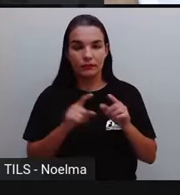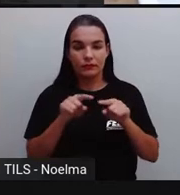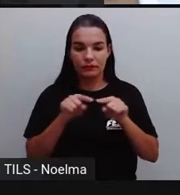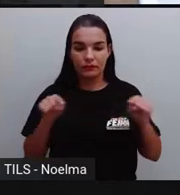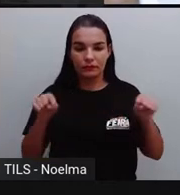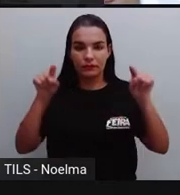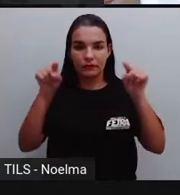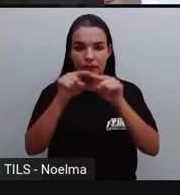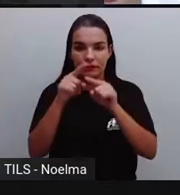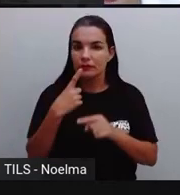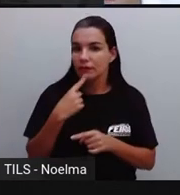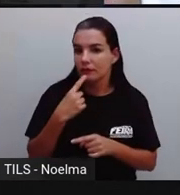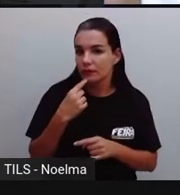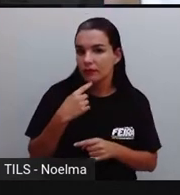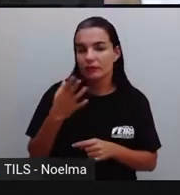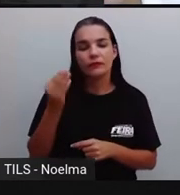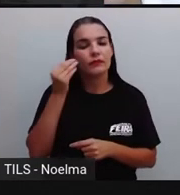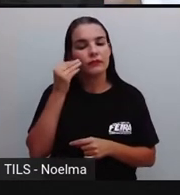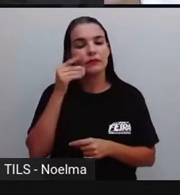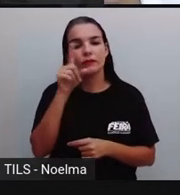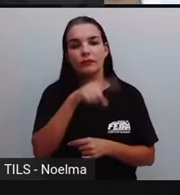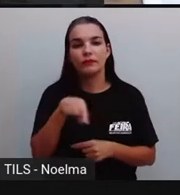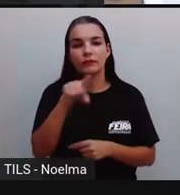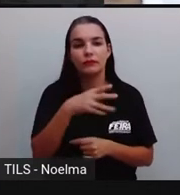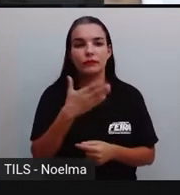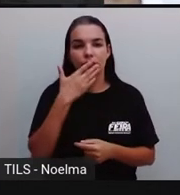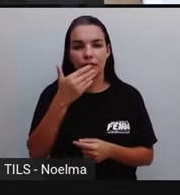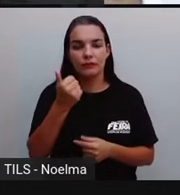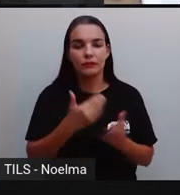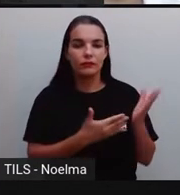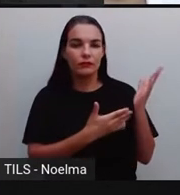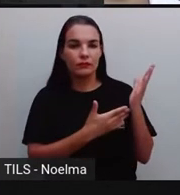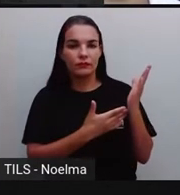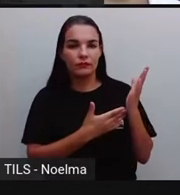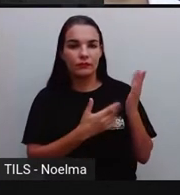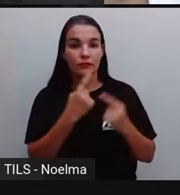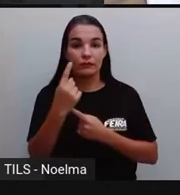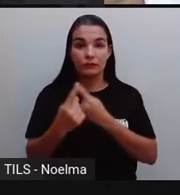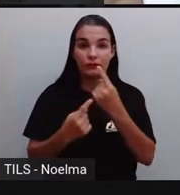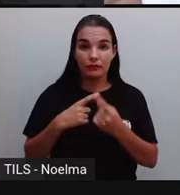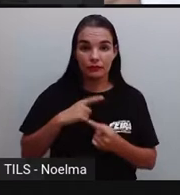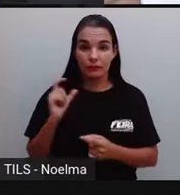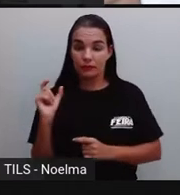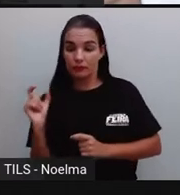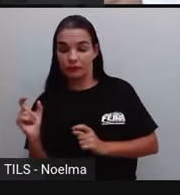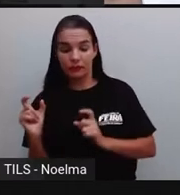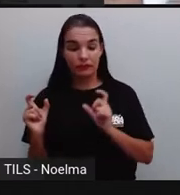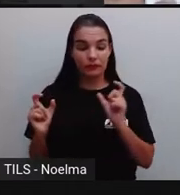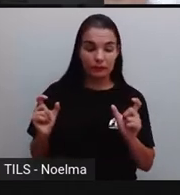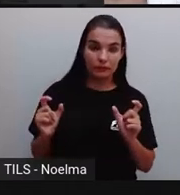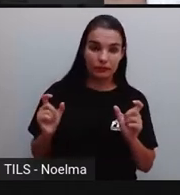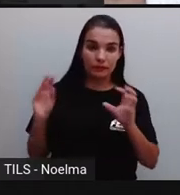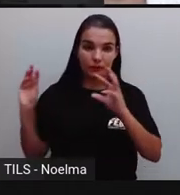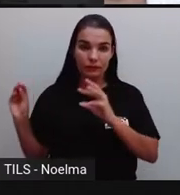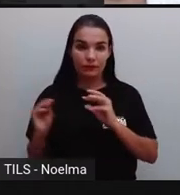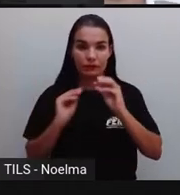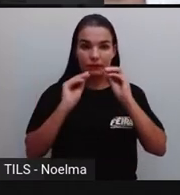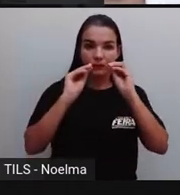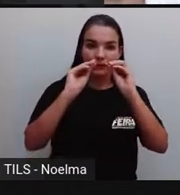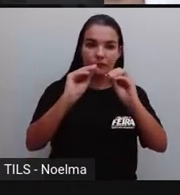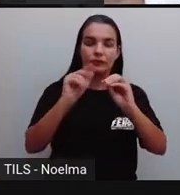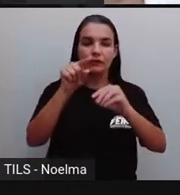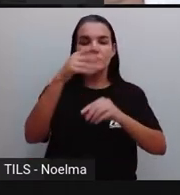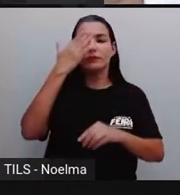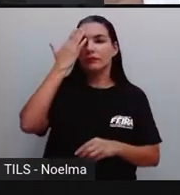aqui o som de si, tá? Então, a gente agora pegou essas palavrinhas de lá e